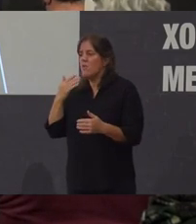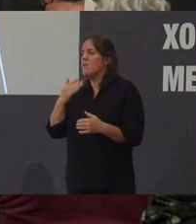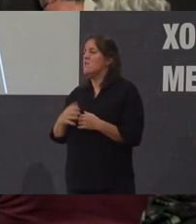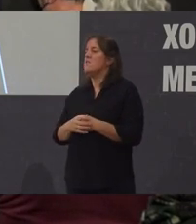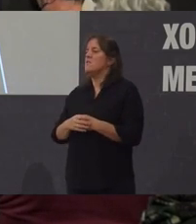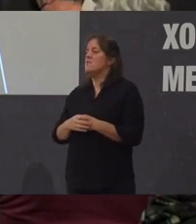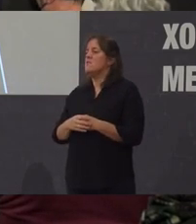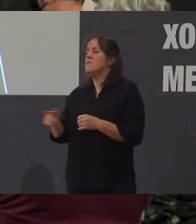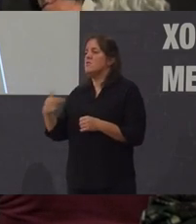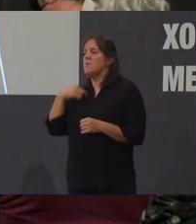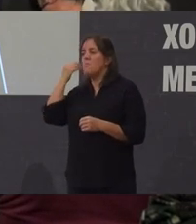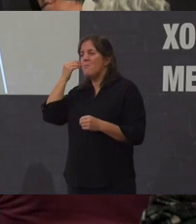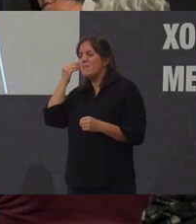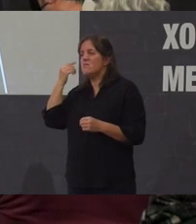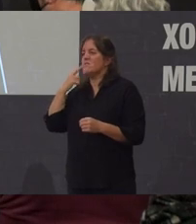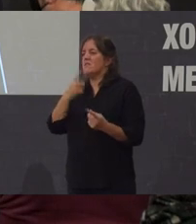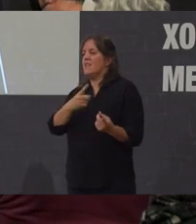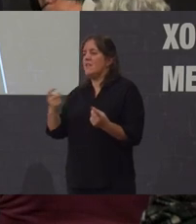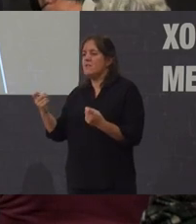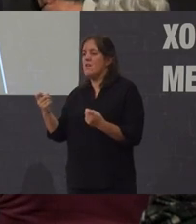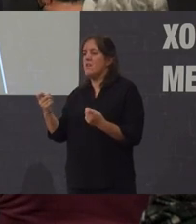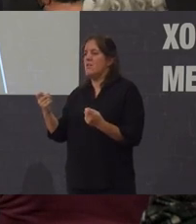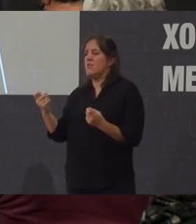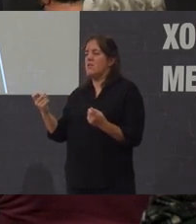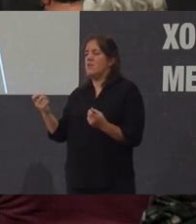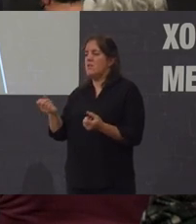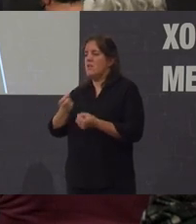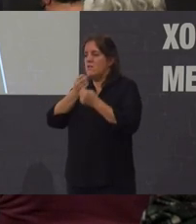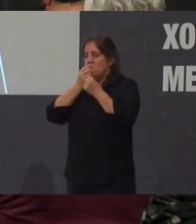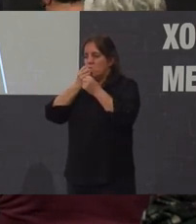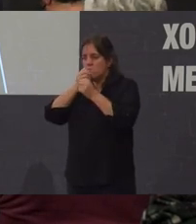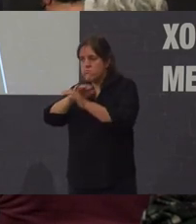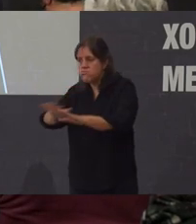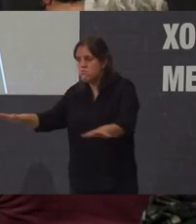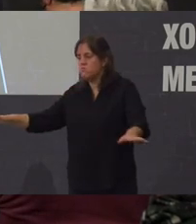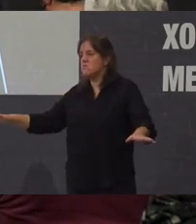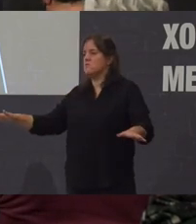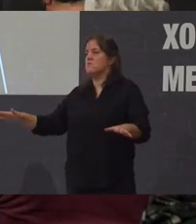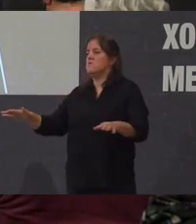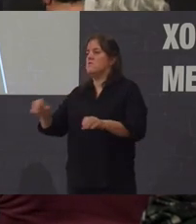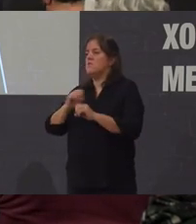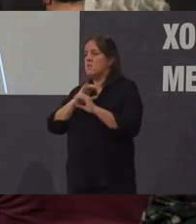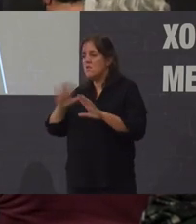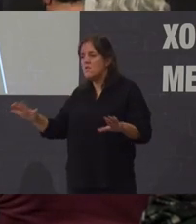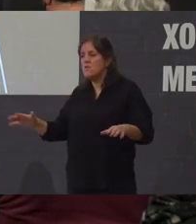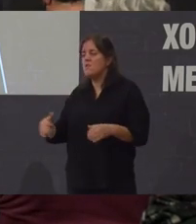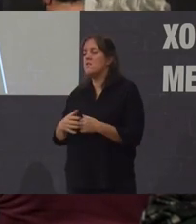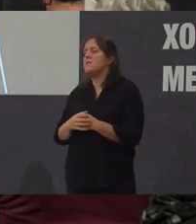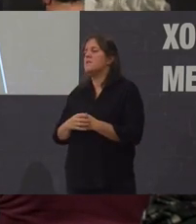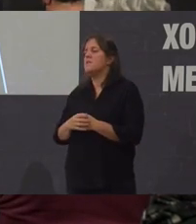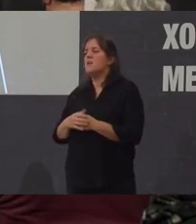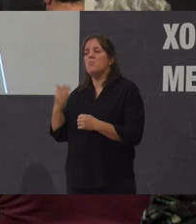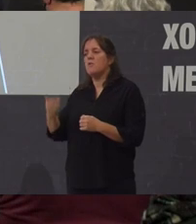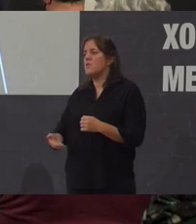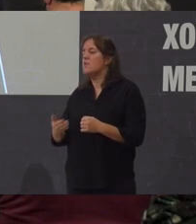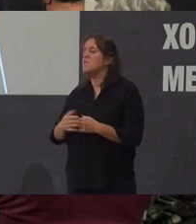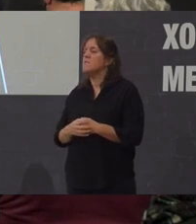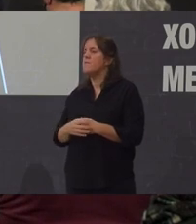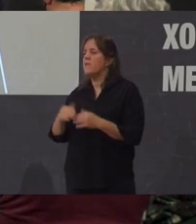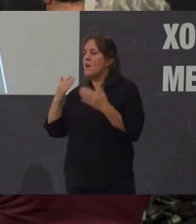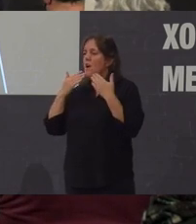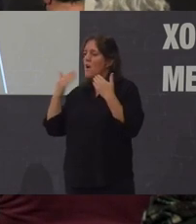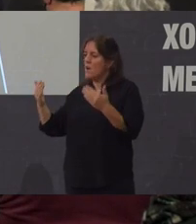é necessário que se divulgue, efetivamente, aquilo que se passa.